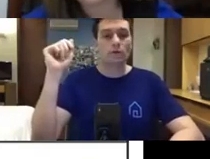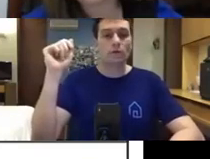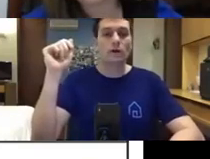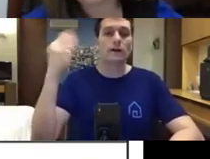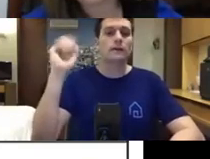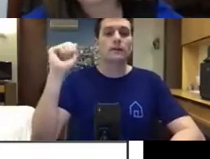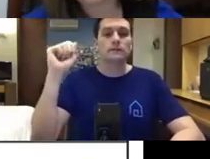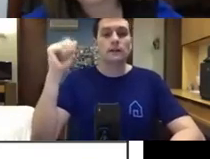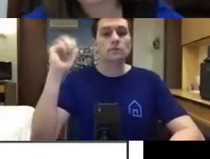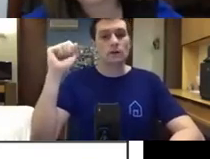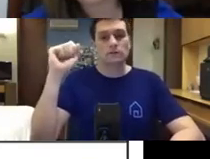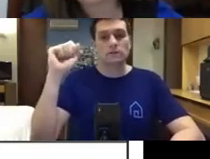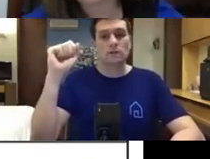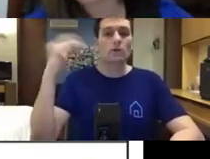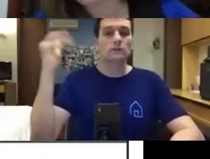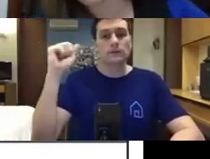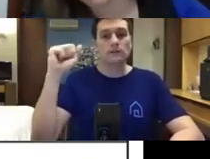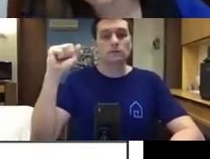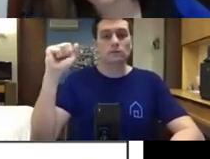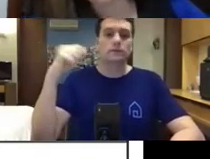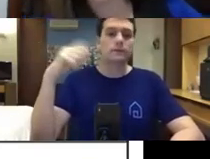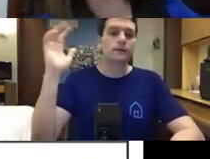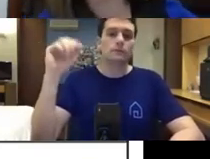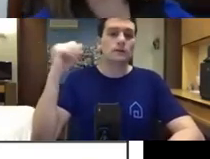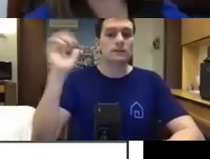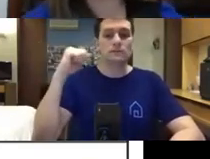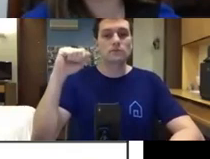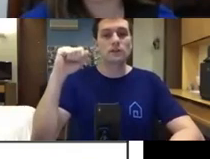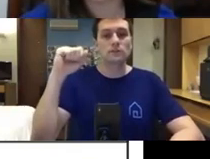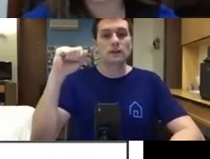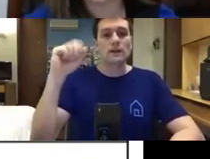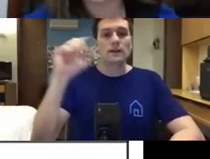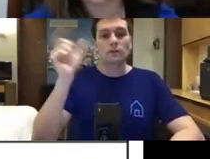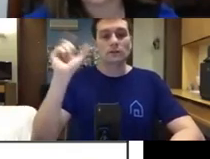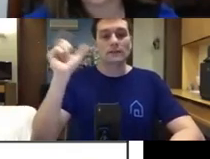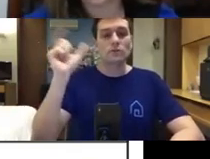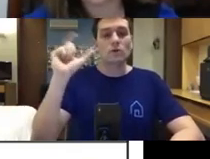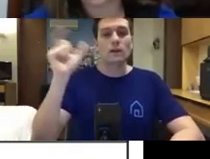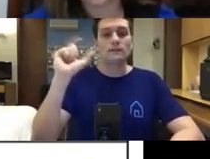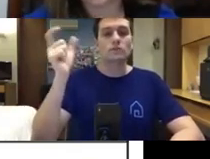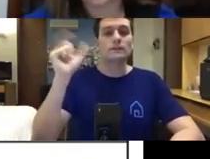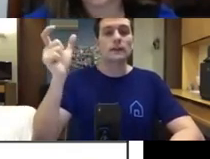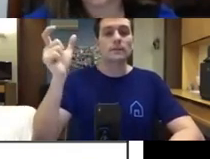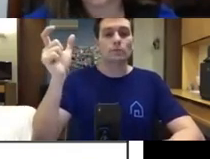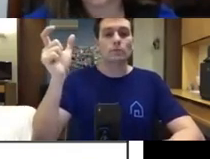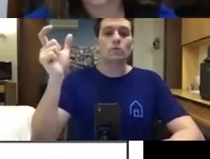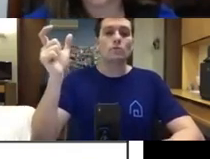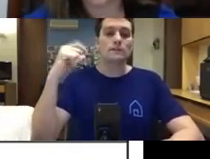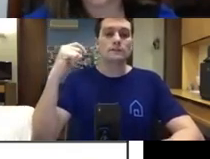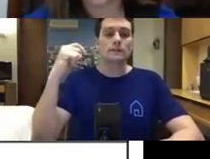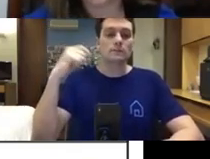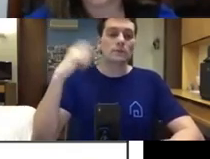pegando fogo? 3 horas. Chegou a qual temperatura? 400 graus Celsius. Então, existe uma correlação de tempo